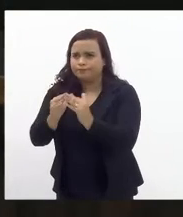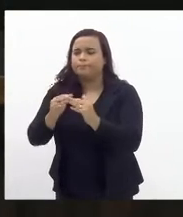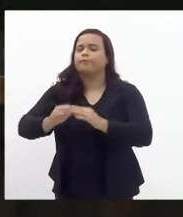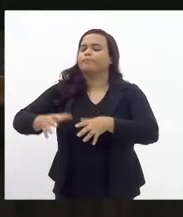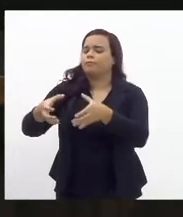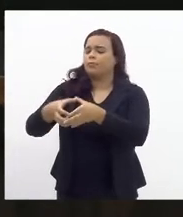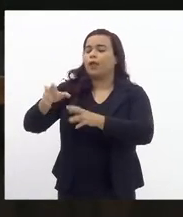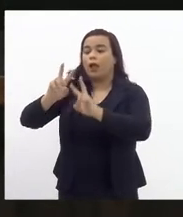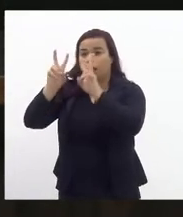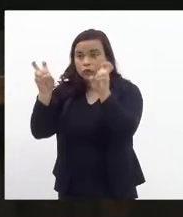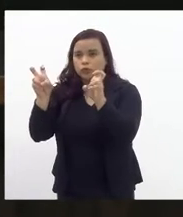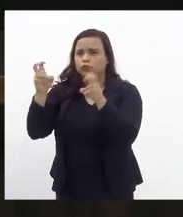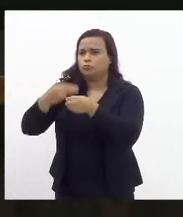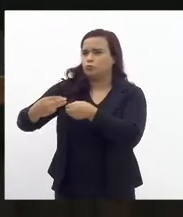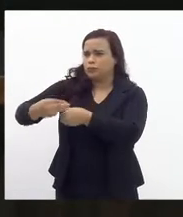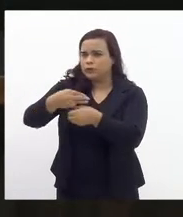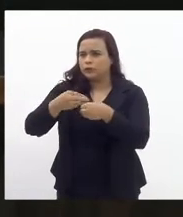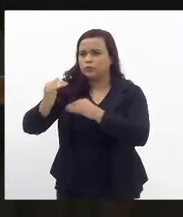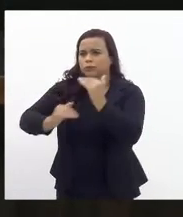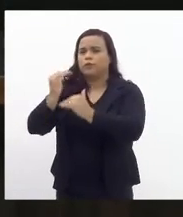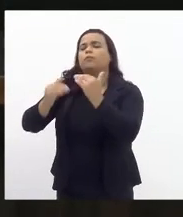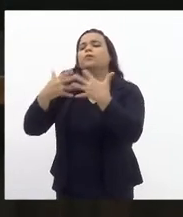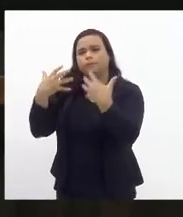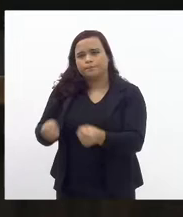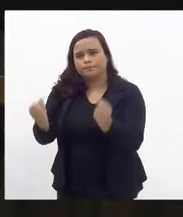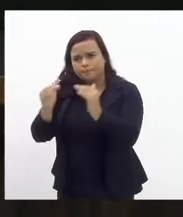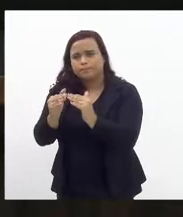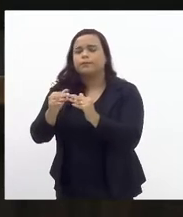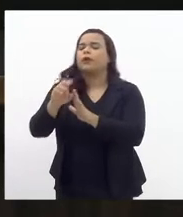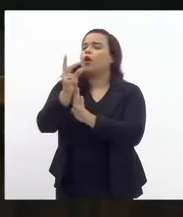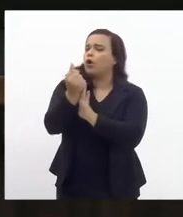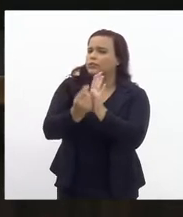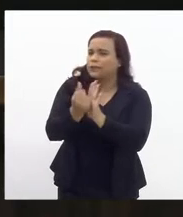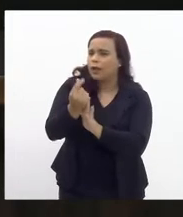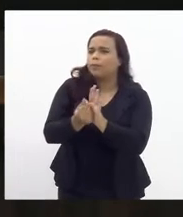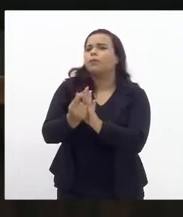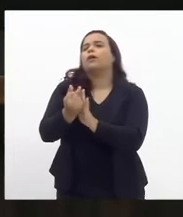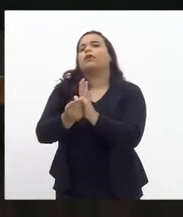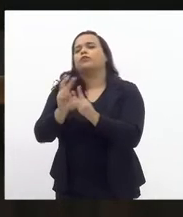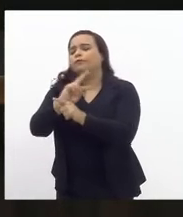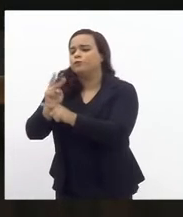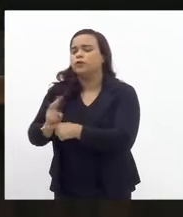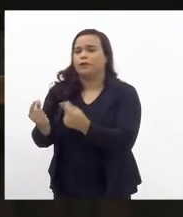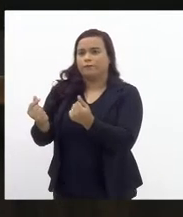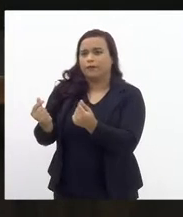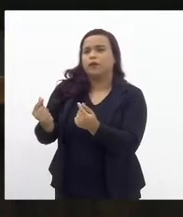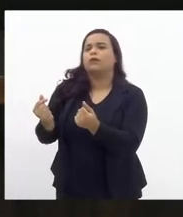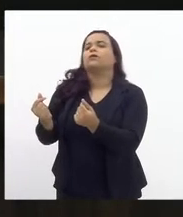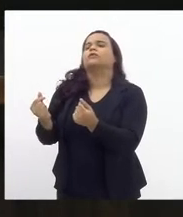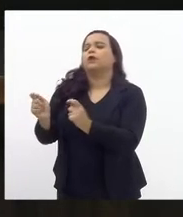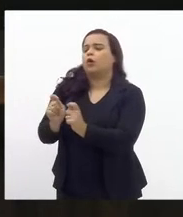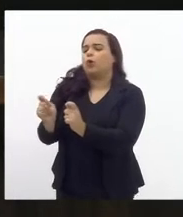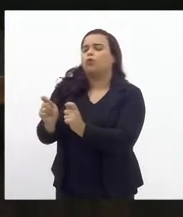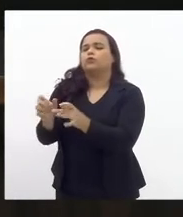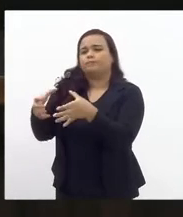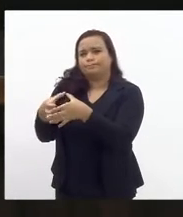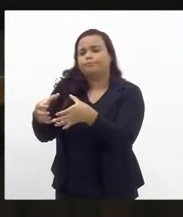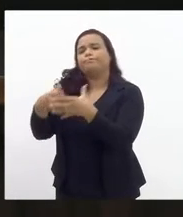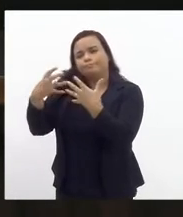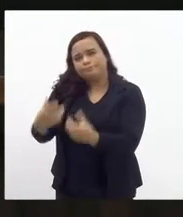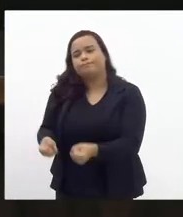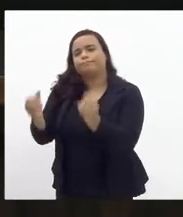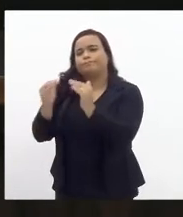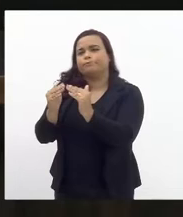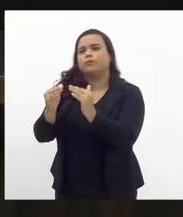Regional, favorável. Orçamento, Finanças, Caracterização Financeira e Controle, favorável, com as emendas da Comissão de Constituição e Justiça.